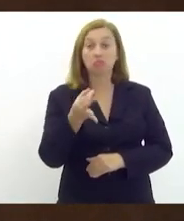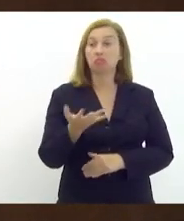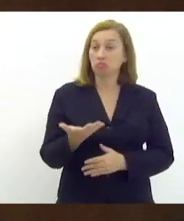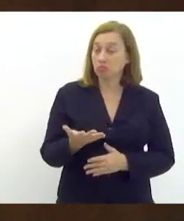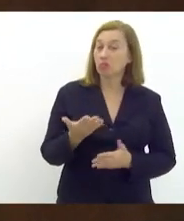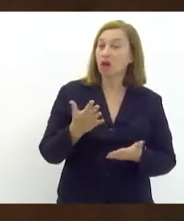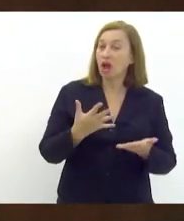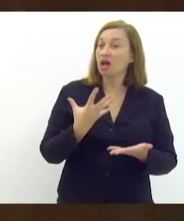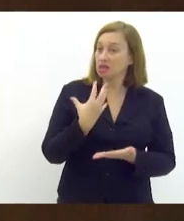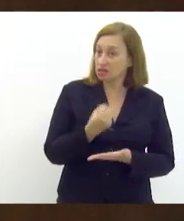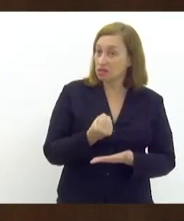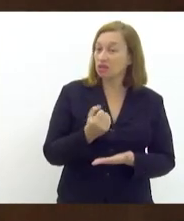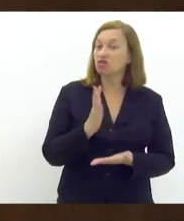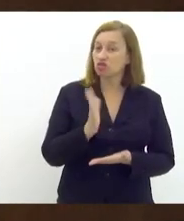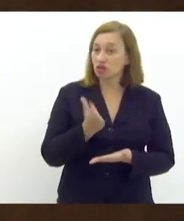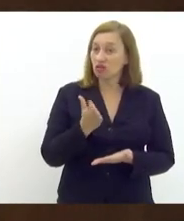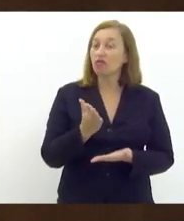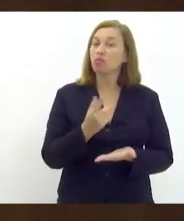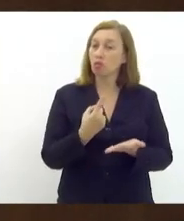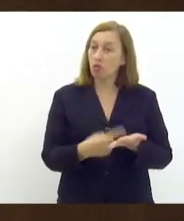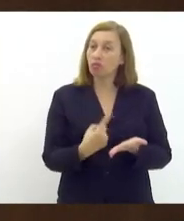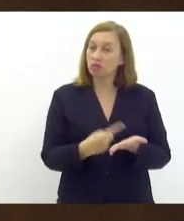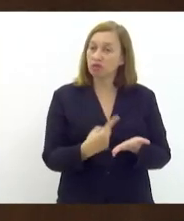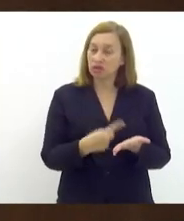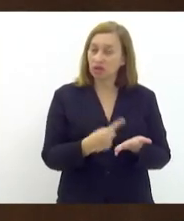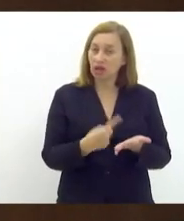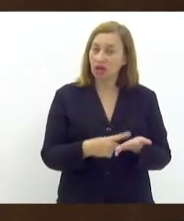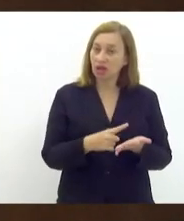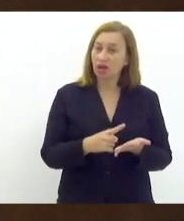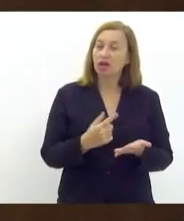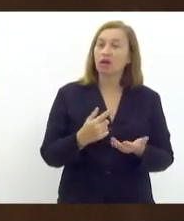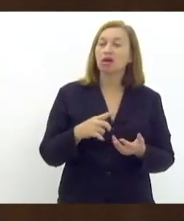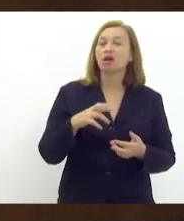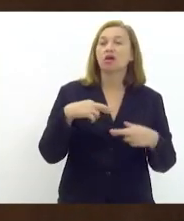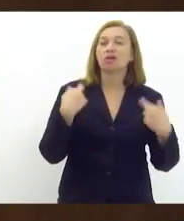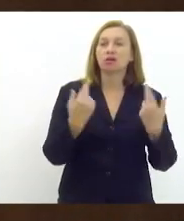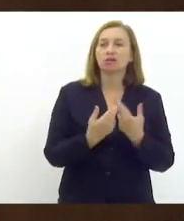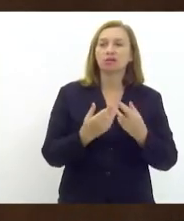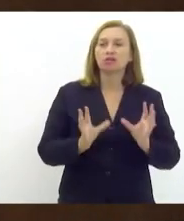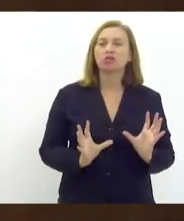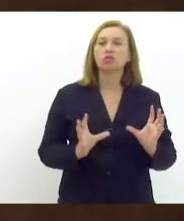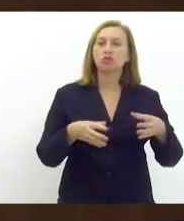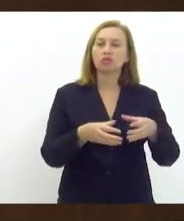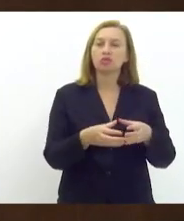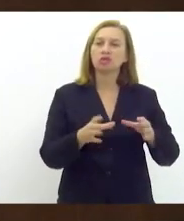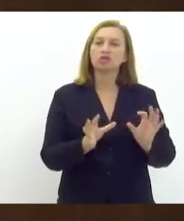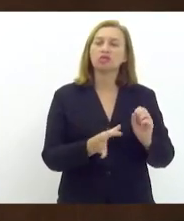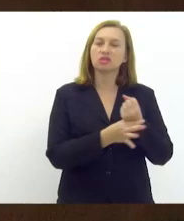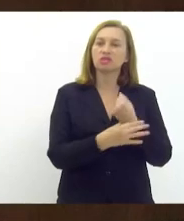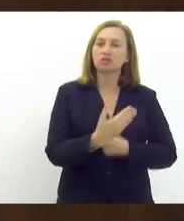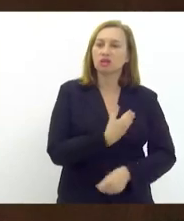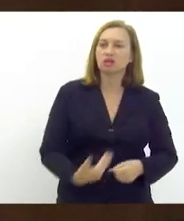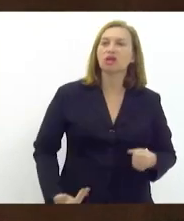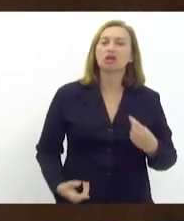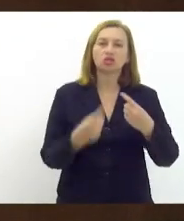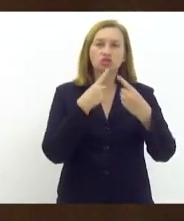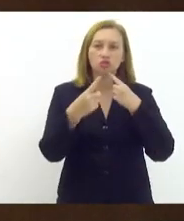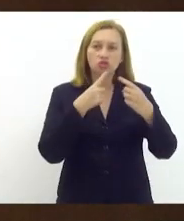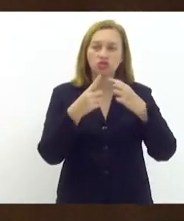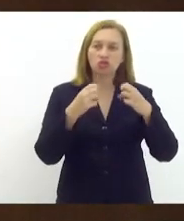acatada Nós já vamos então marcar a próxima reunião da comissão de Segurança Pública para debatermos Sobre a audiência